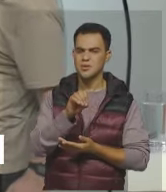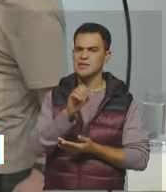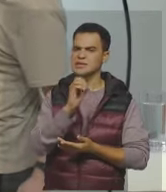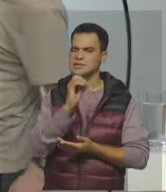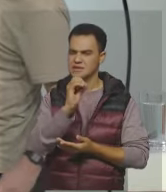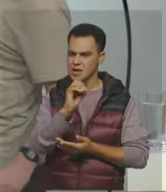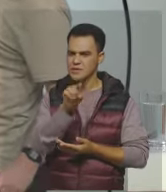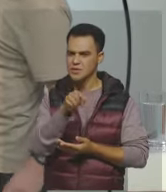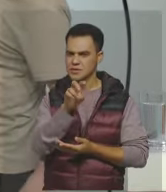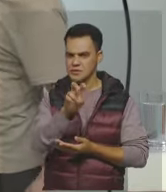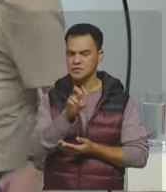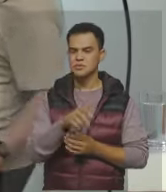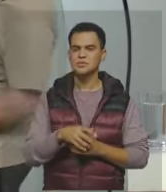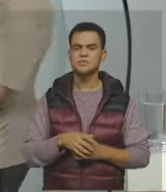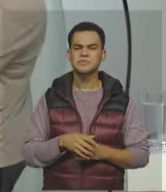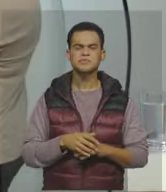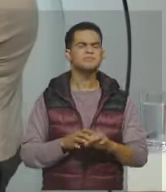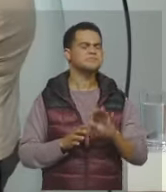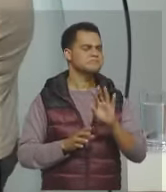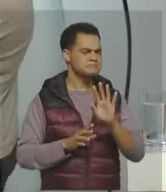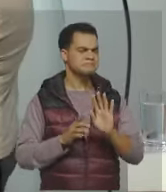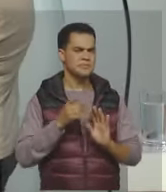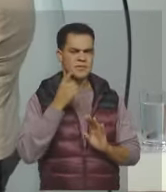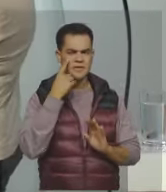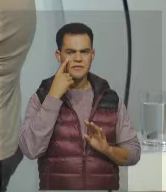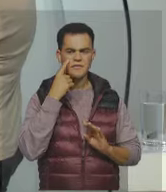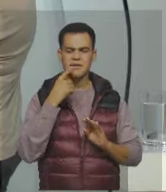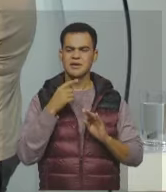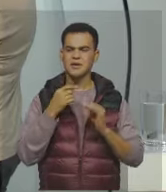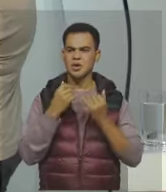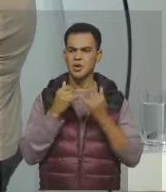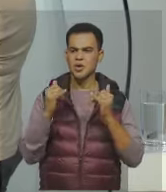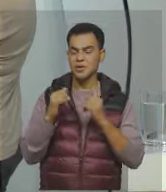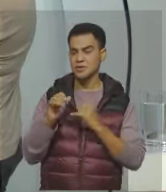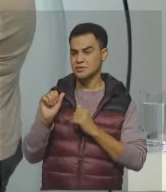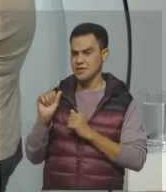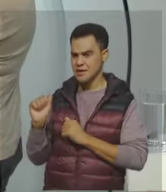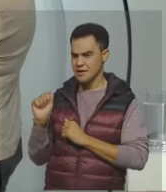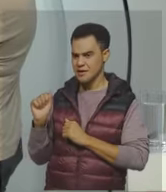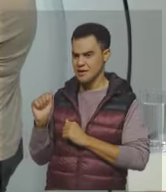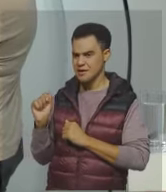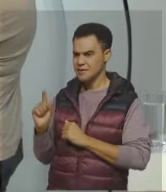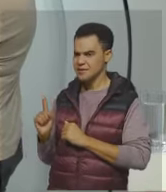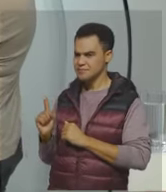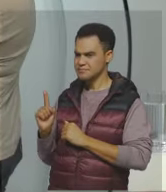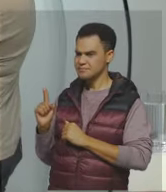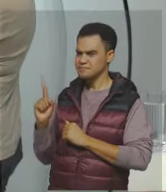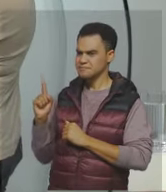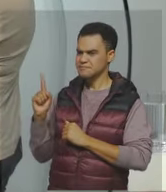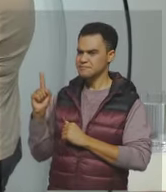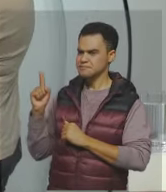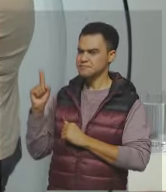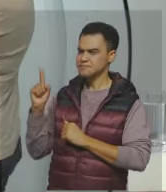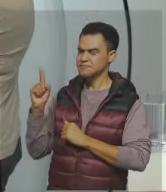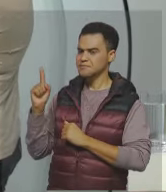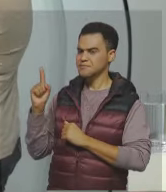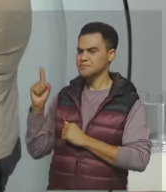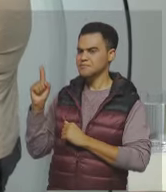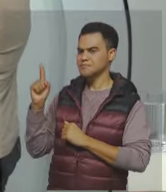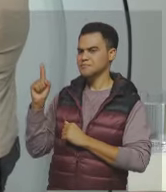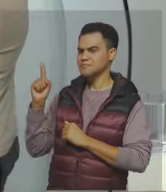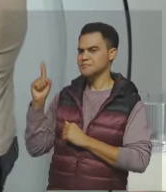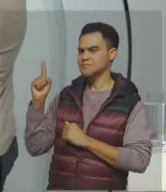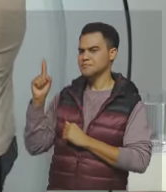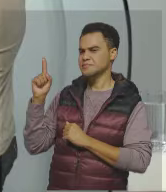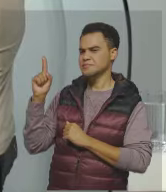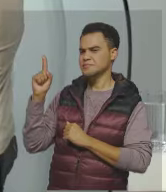do desenho e vamos pensar. A corrente está saindo aqui, ó, do polo positivo da minha bateria, passa pelo amperímetro